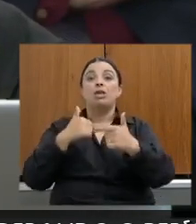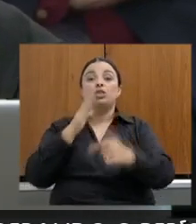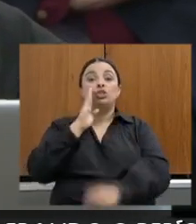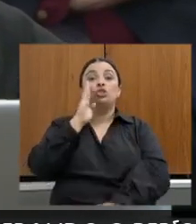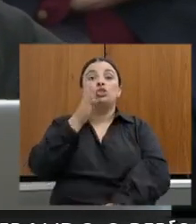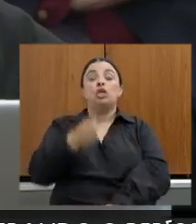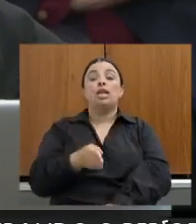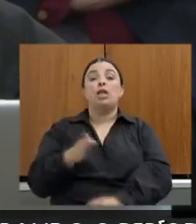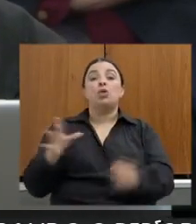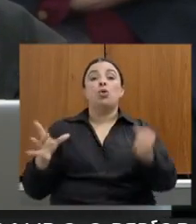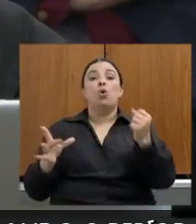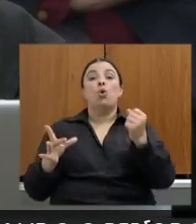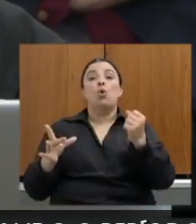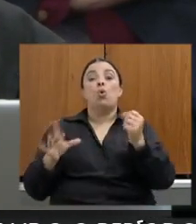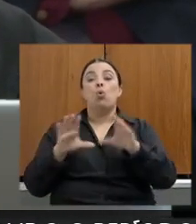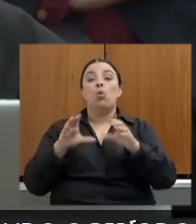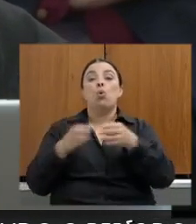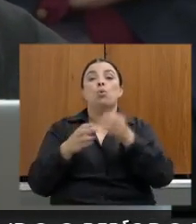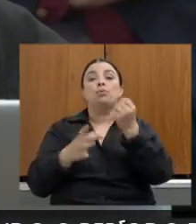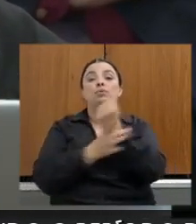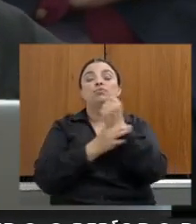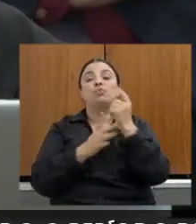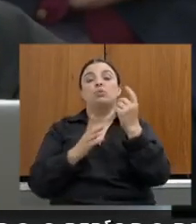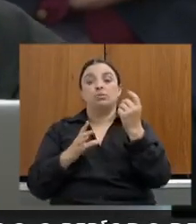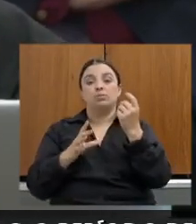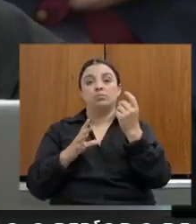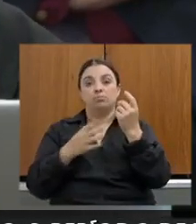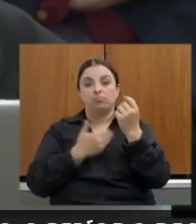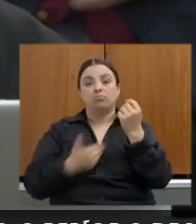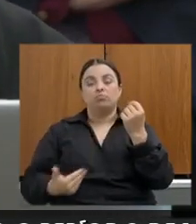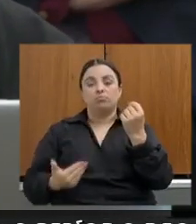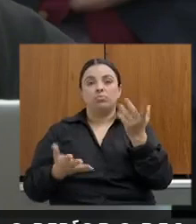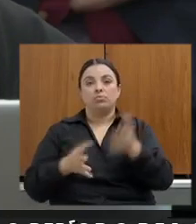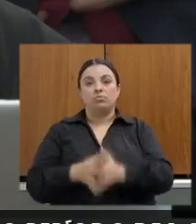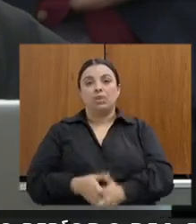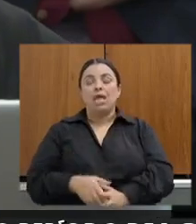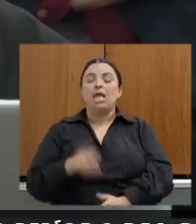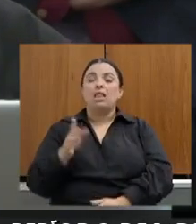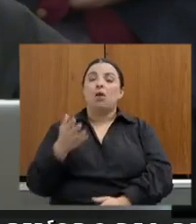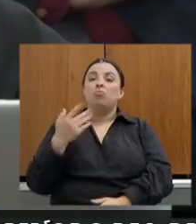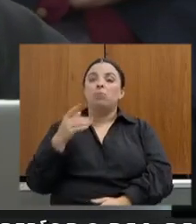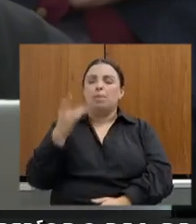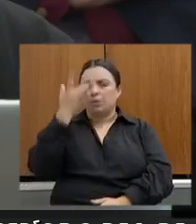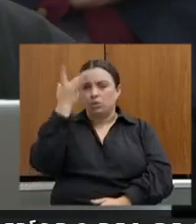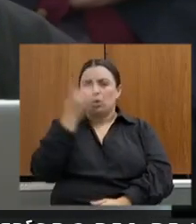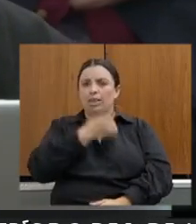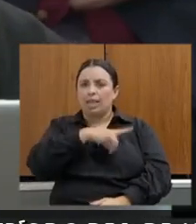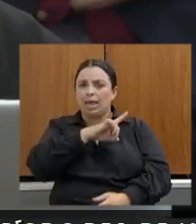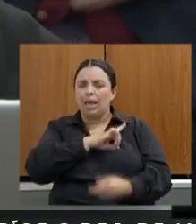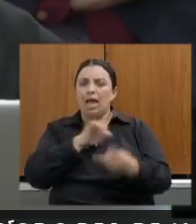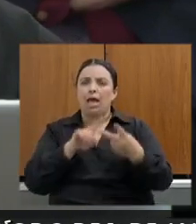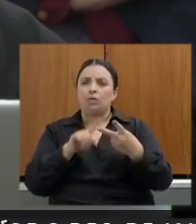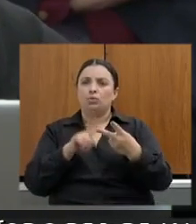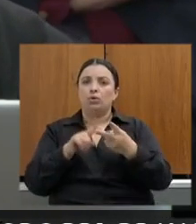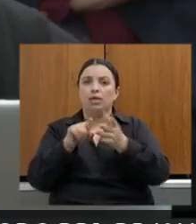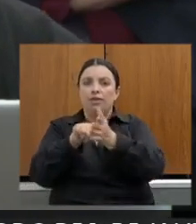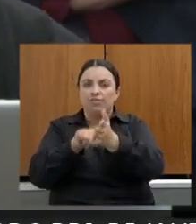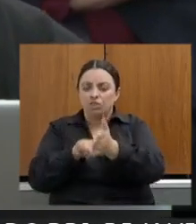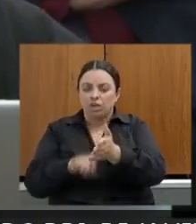as forças de segurança então eu tenho ouvido Delegado de Polícia investigadores peritos